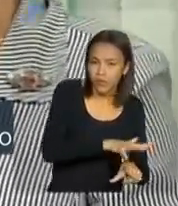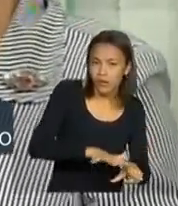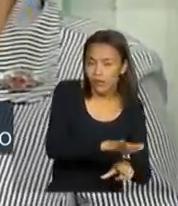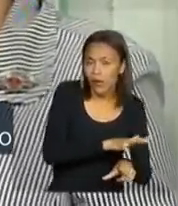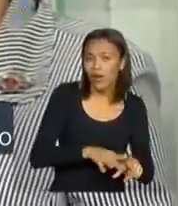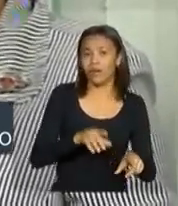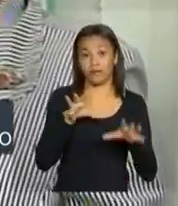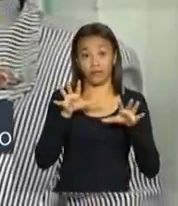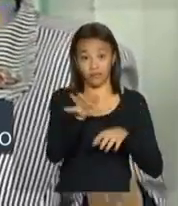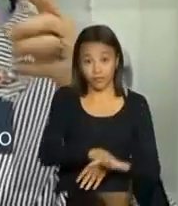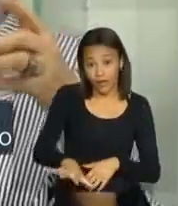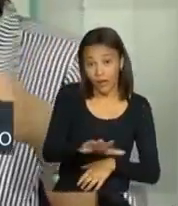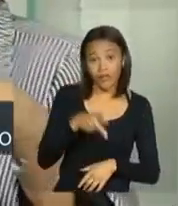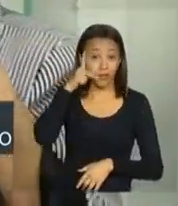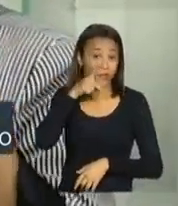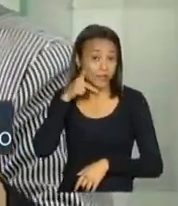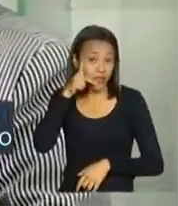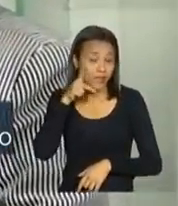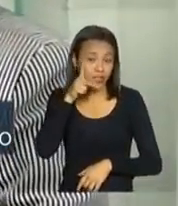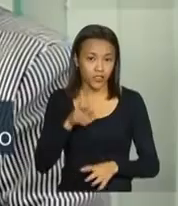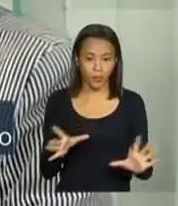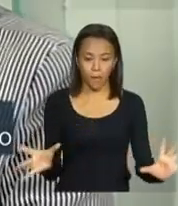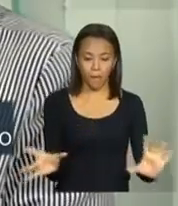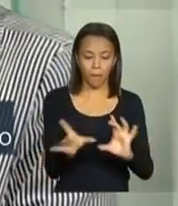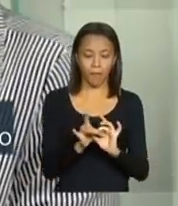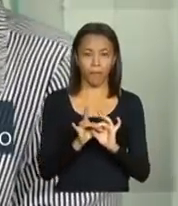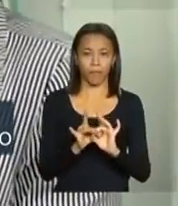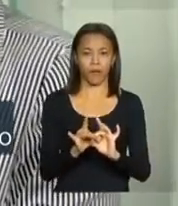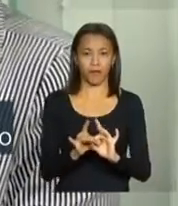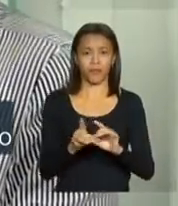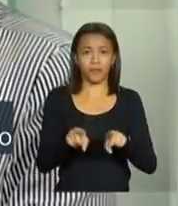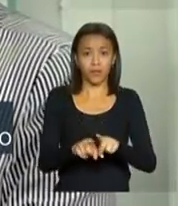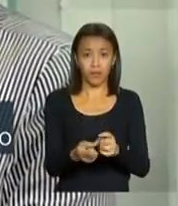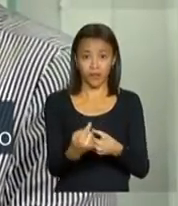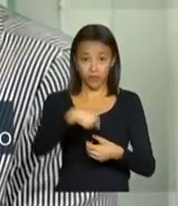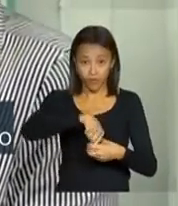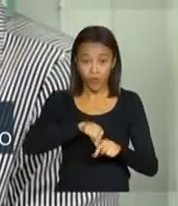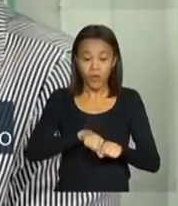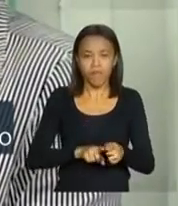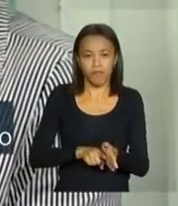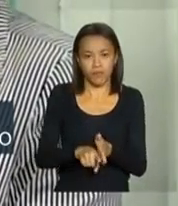no mundo político e uma atitude na pesquisa.